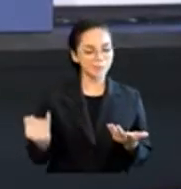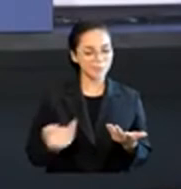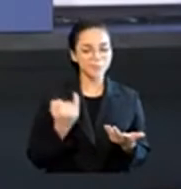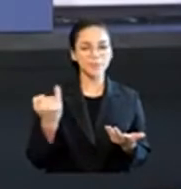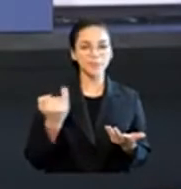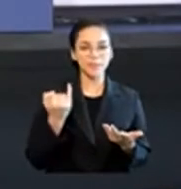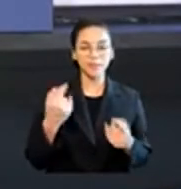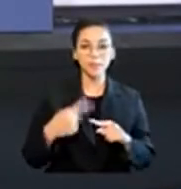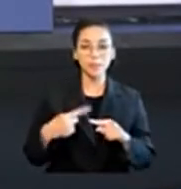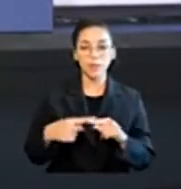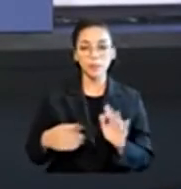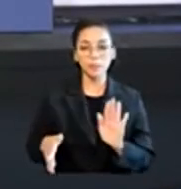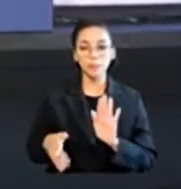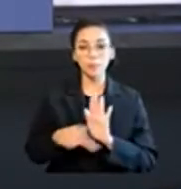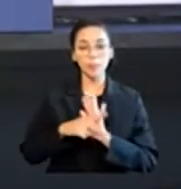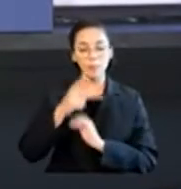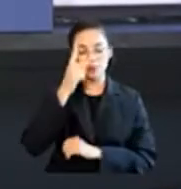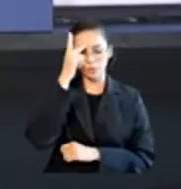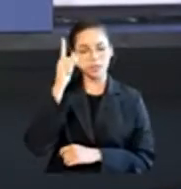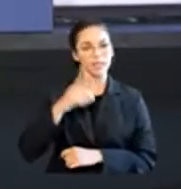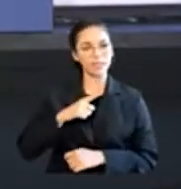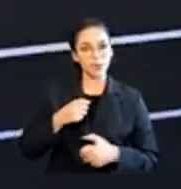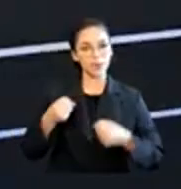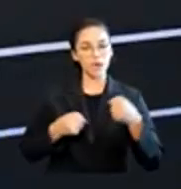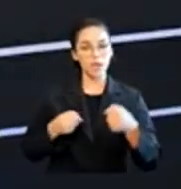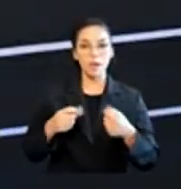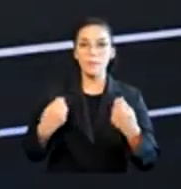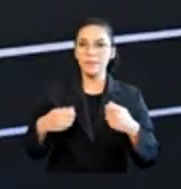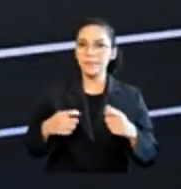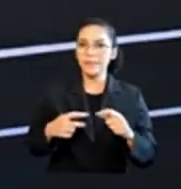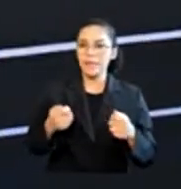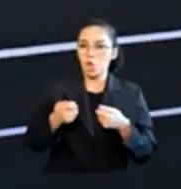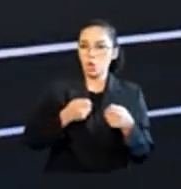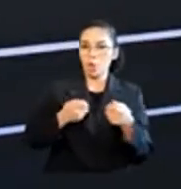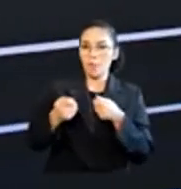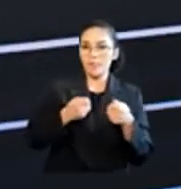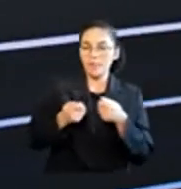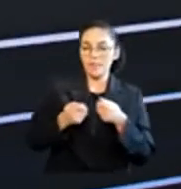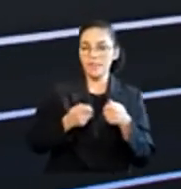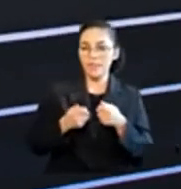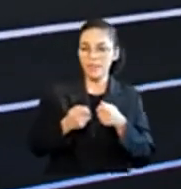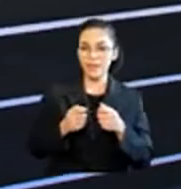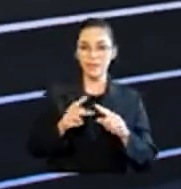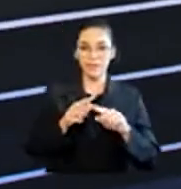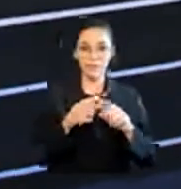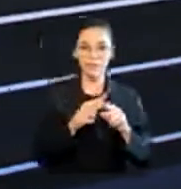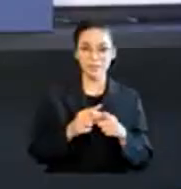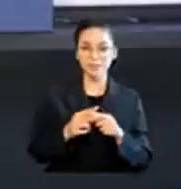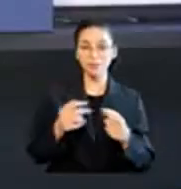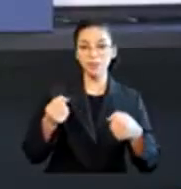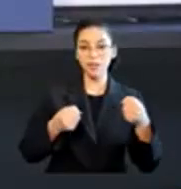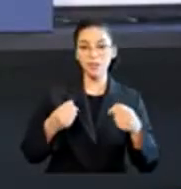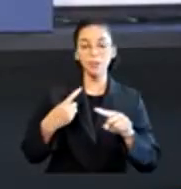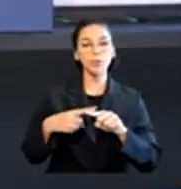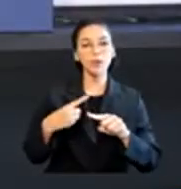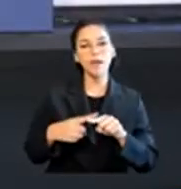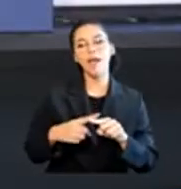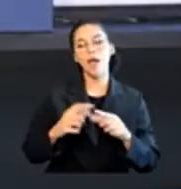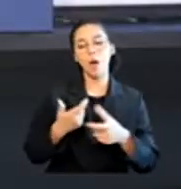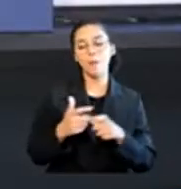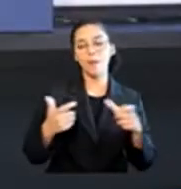do novo Fiat Scudo tem que economizar na manutenção do seu veículo, o que aumenta, com certeza, a rentabilidade do seu negócio. Mas nós também